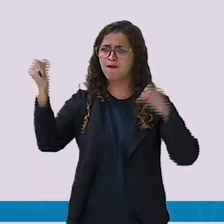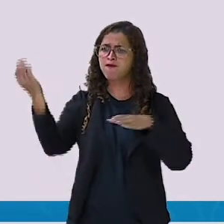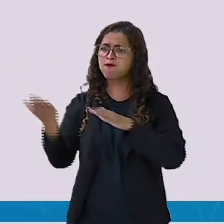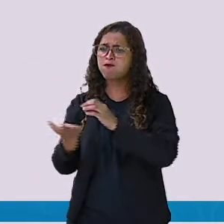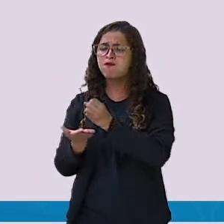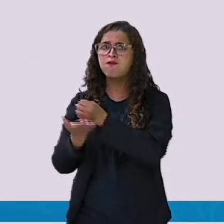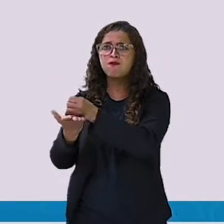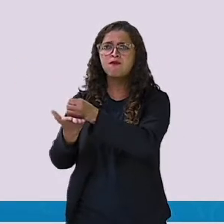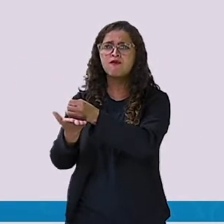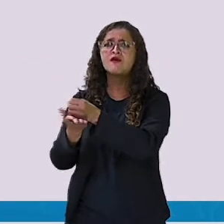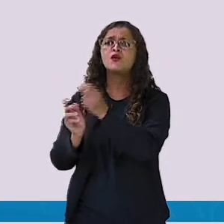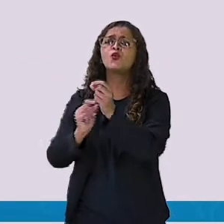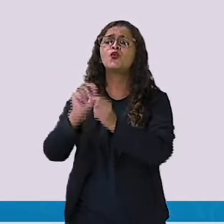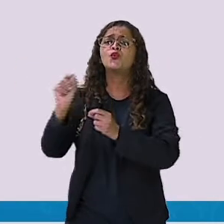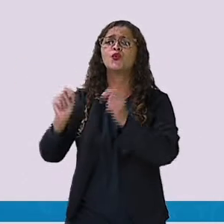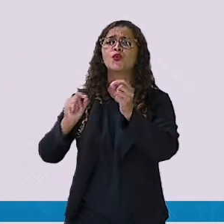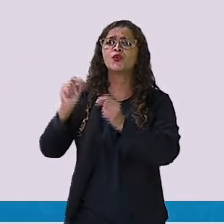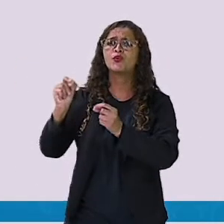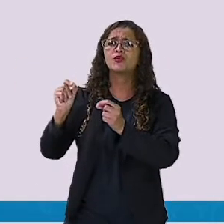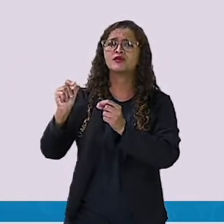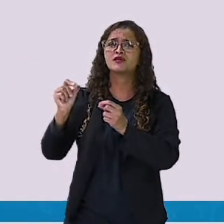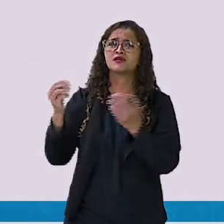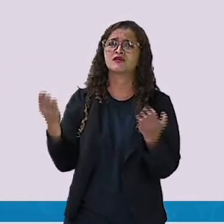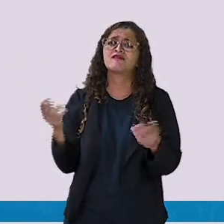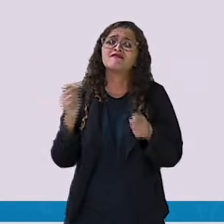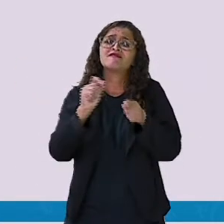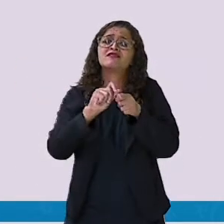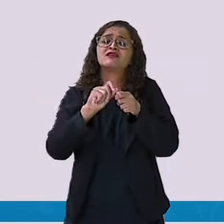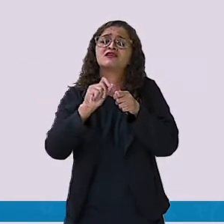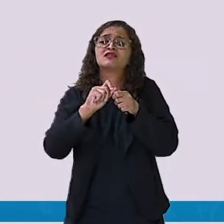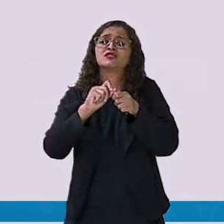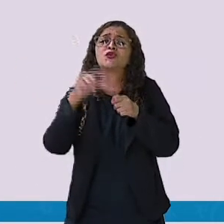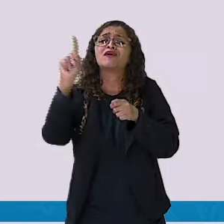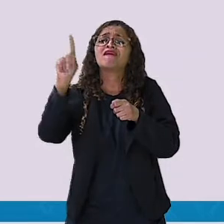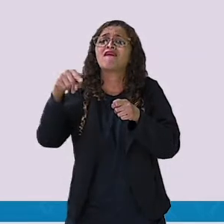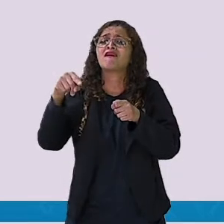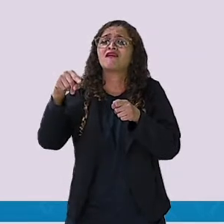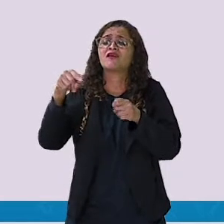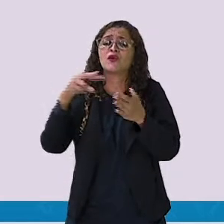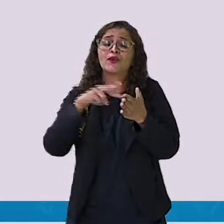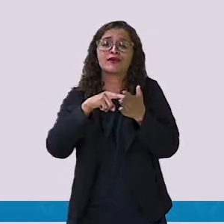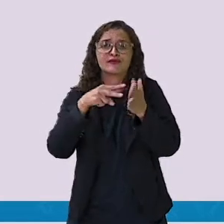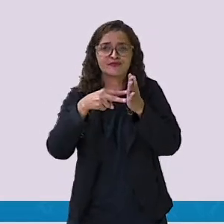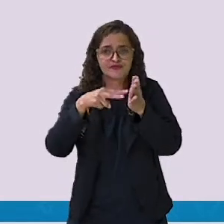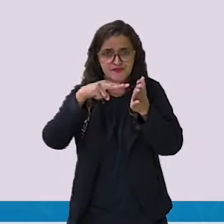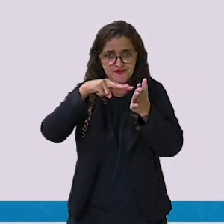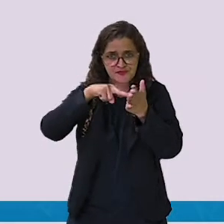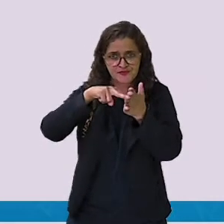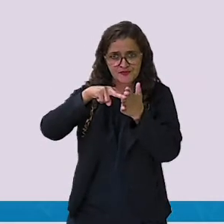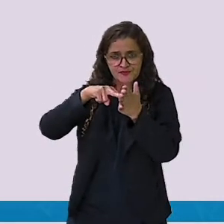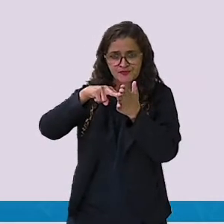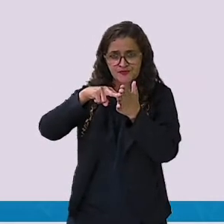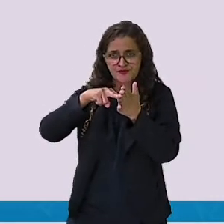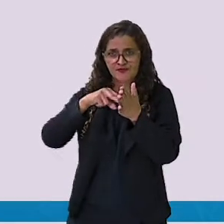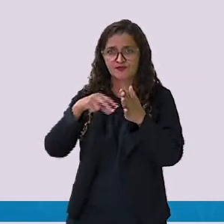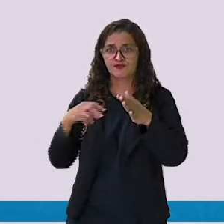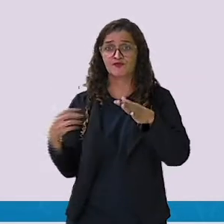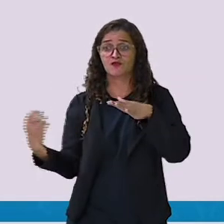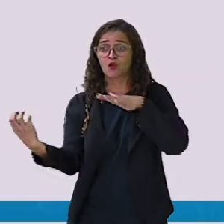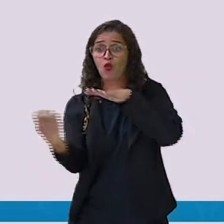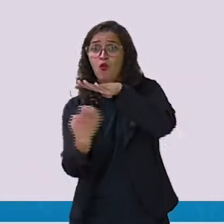que são, ou quem são, o que elas fazem? A indústria de base, elas são aquelas que atuam